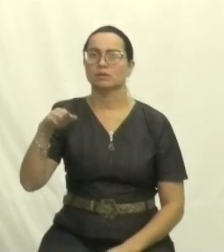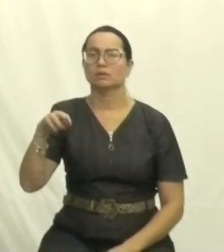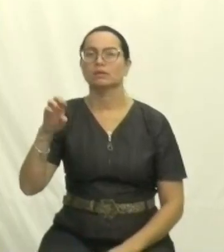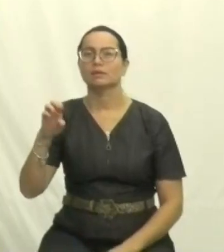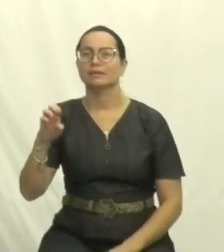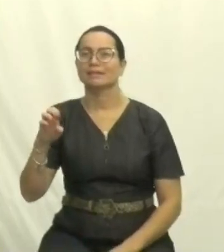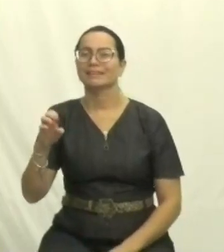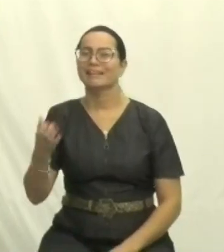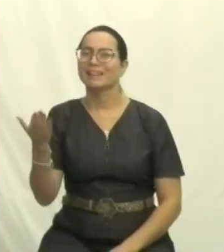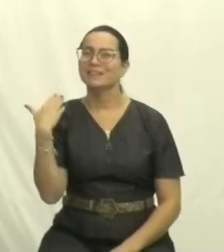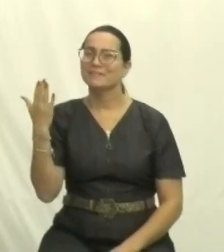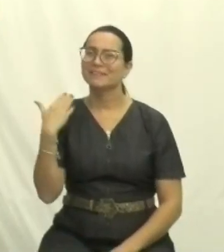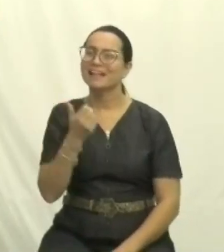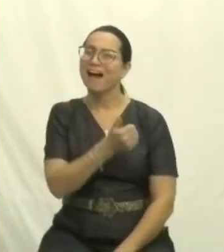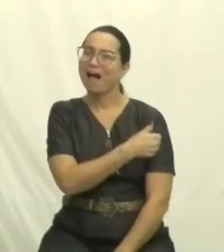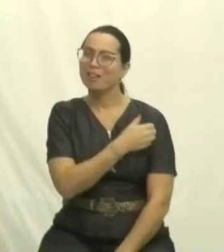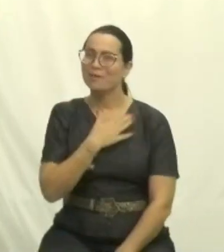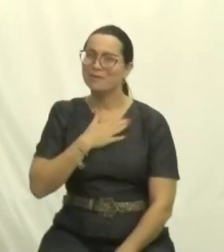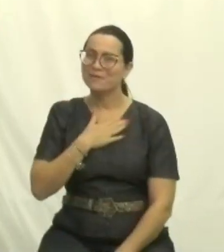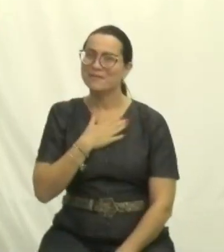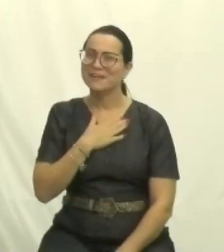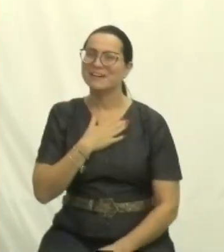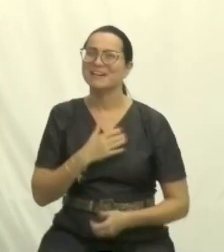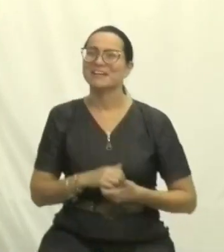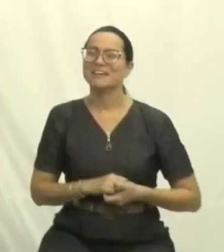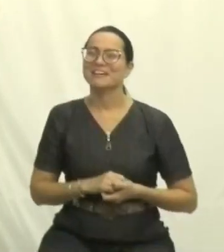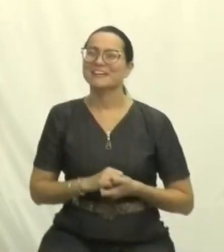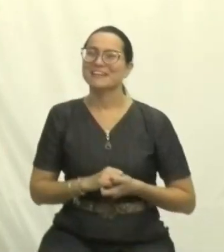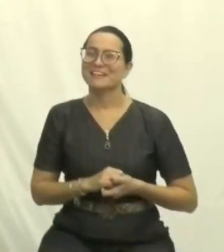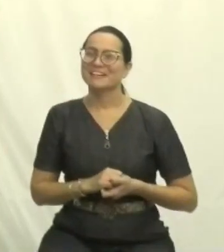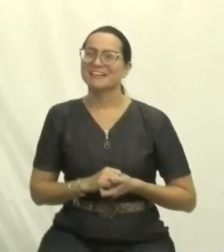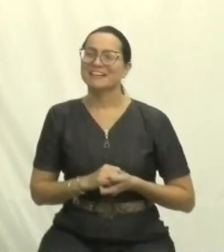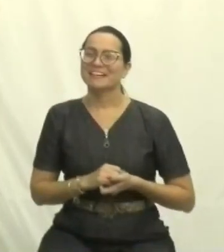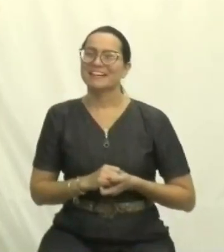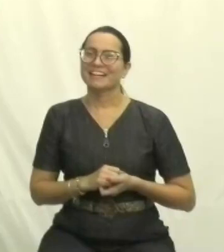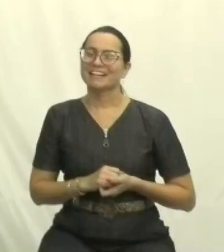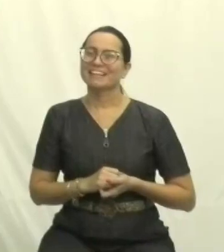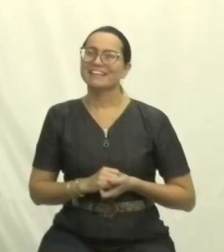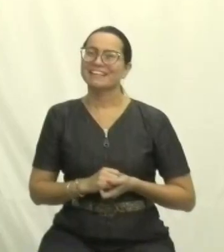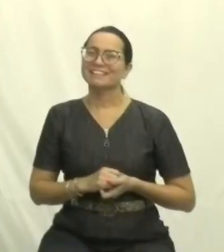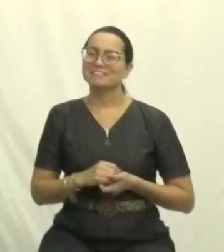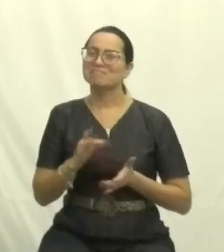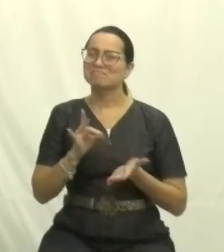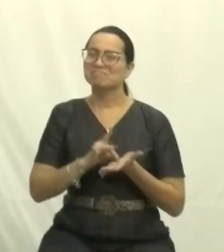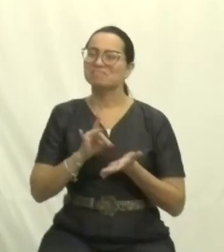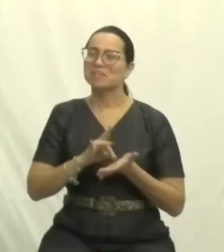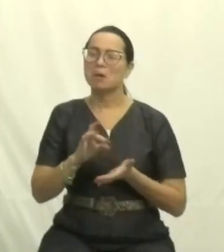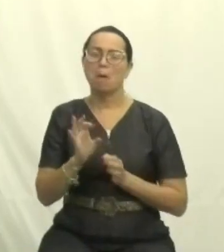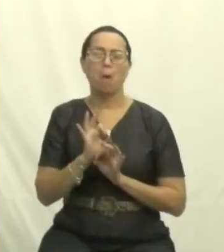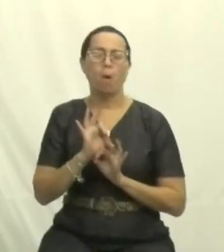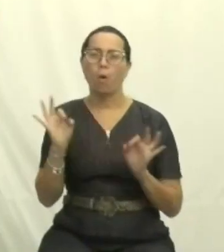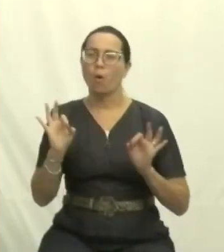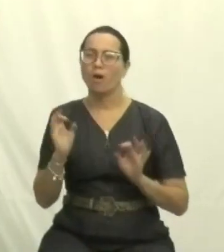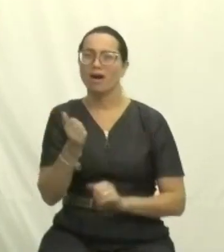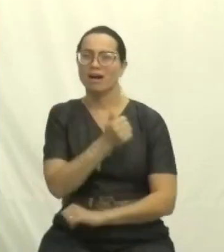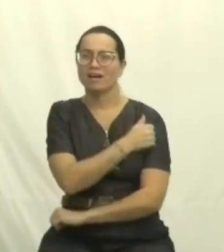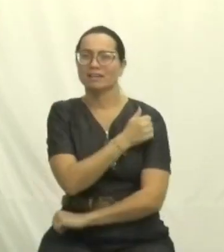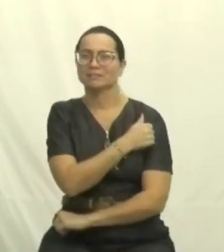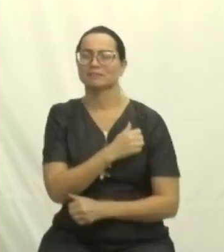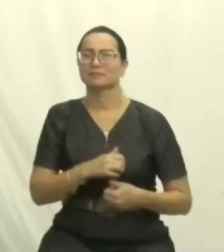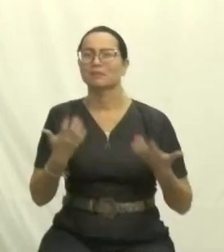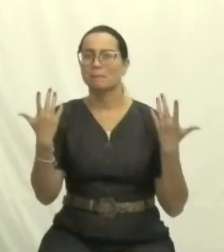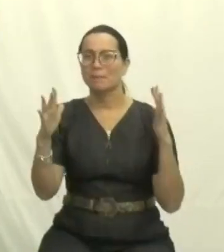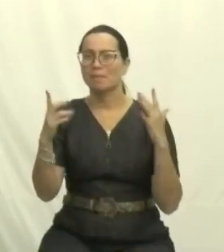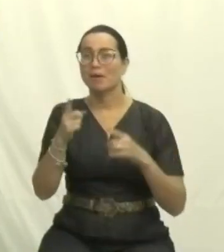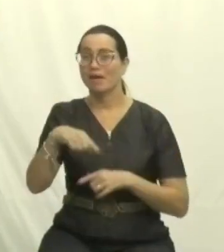aluno. Me dá a tranquilidade de dizer que foi um ótimo aluno. Então, parabéns a todos vocês do Corpo Bombeiro.